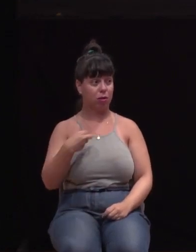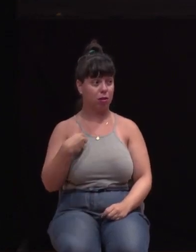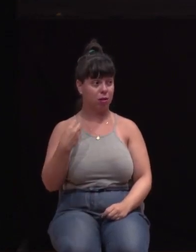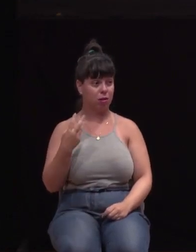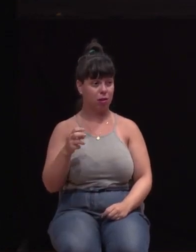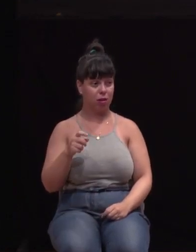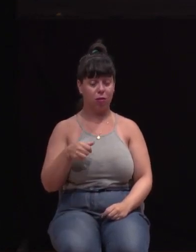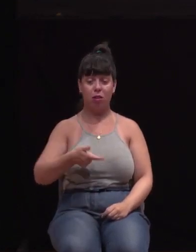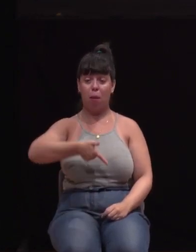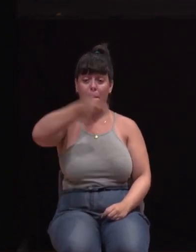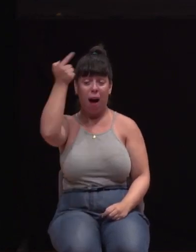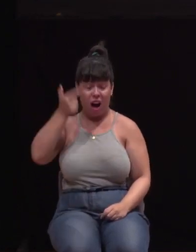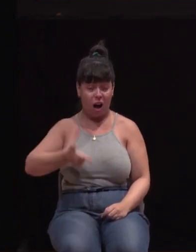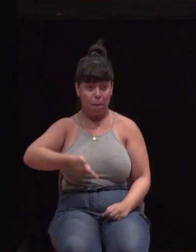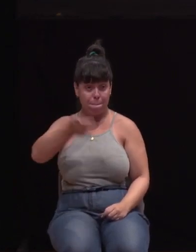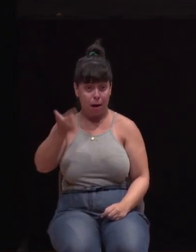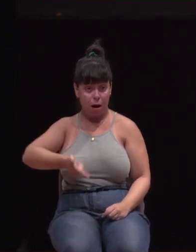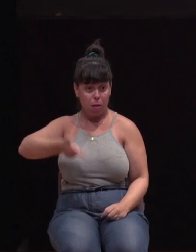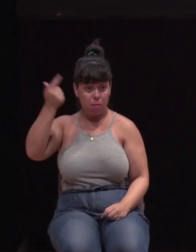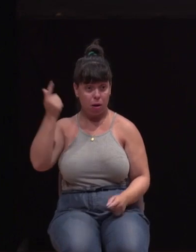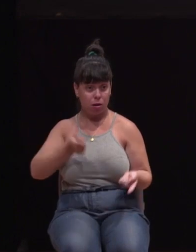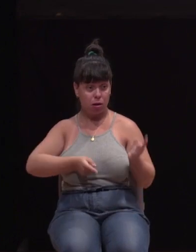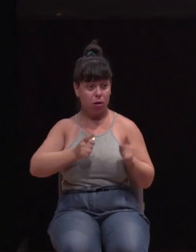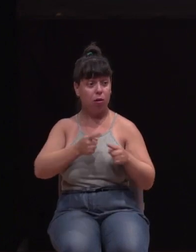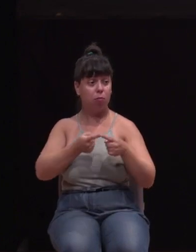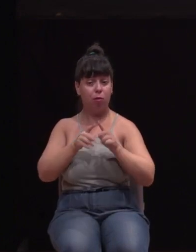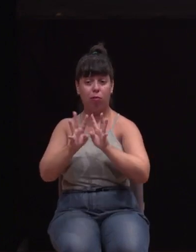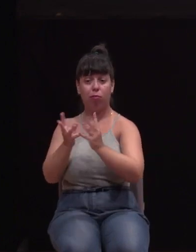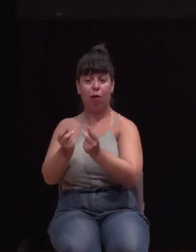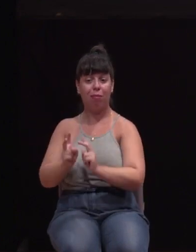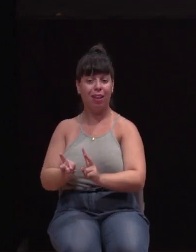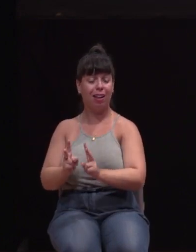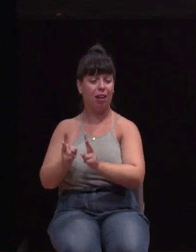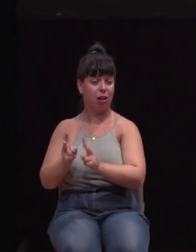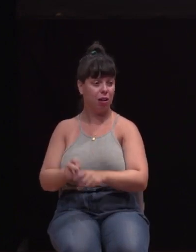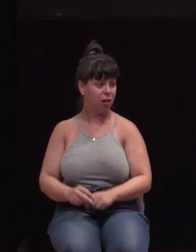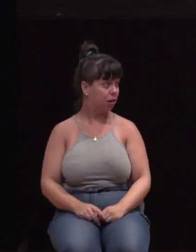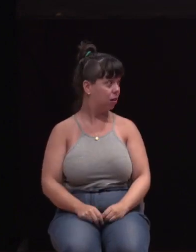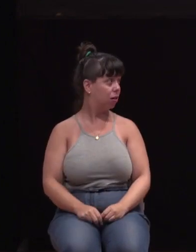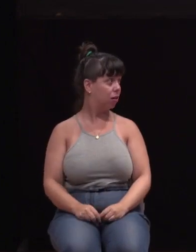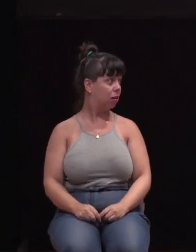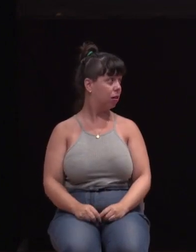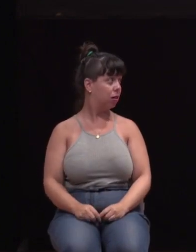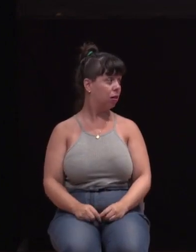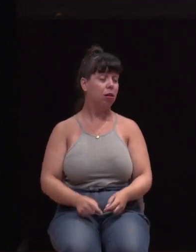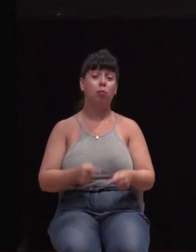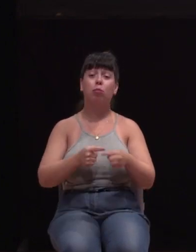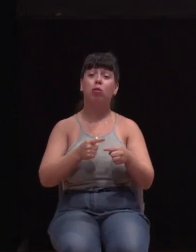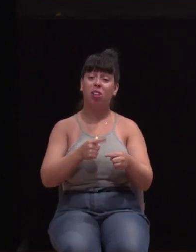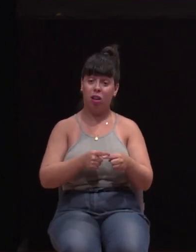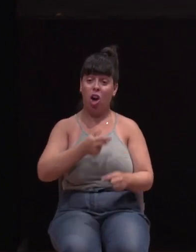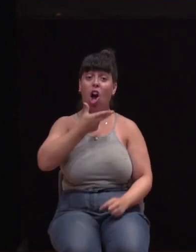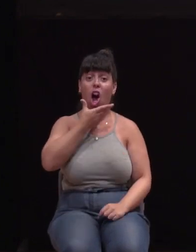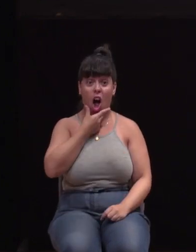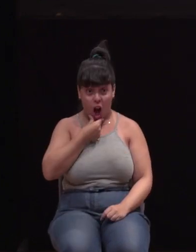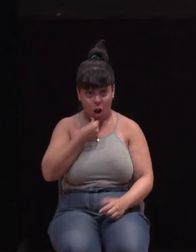Você extermina a travesti para que a família não seja desestabilizada, porque, olha, os casados estão tudo atrás da